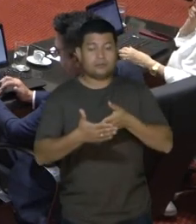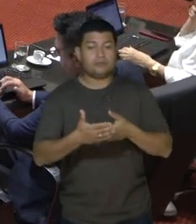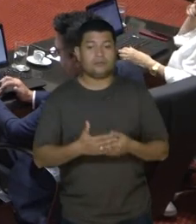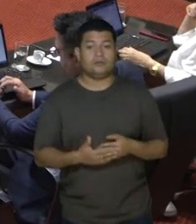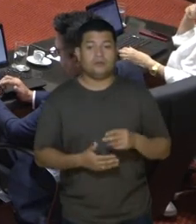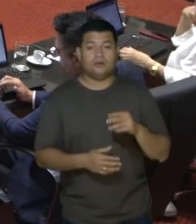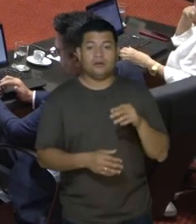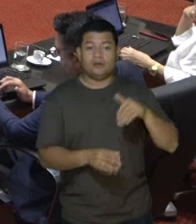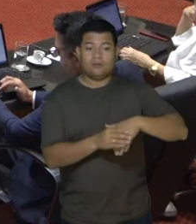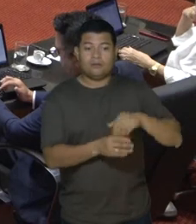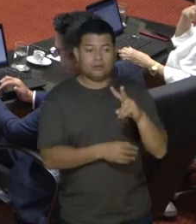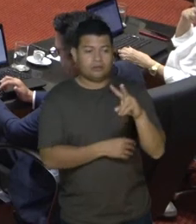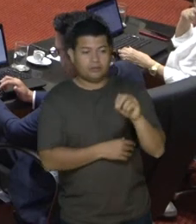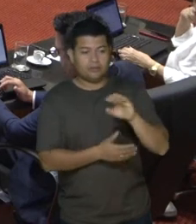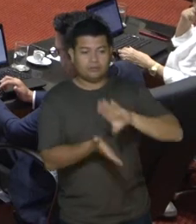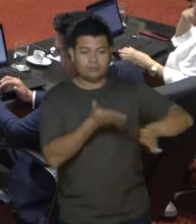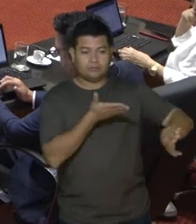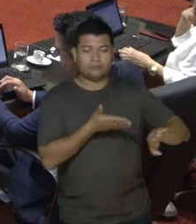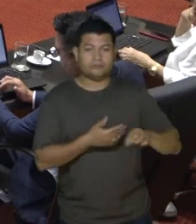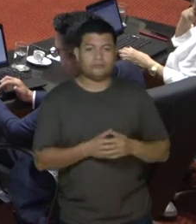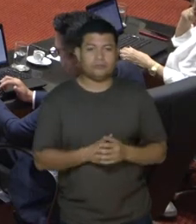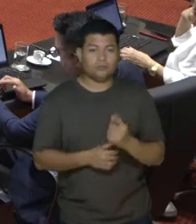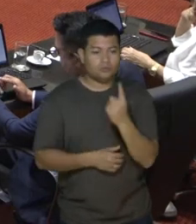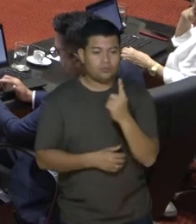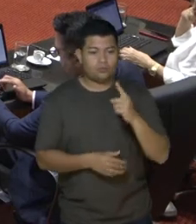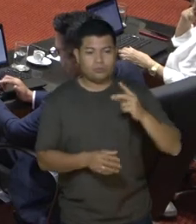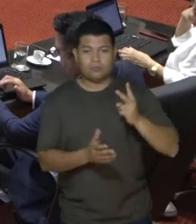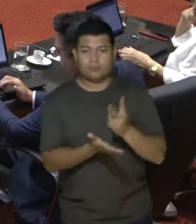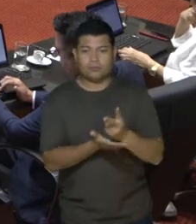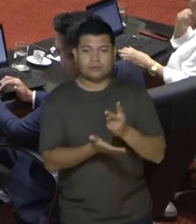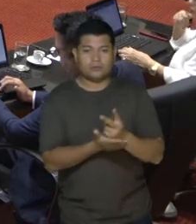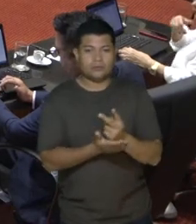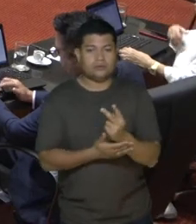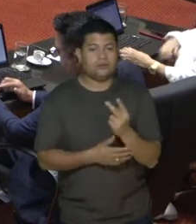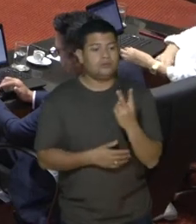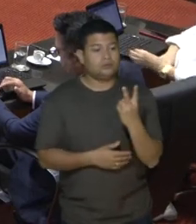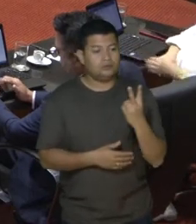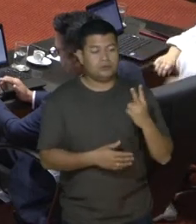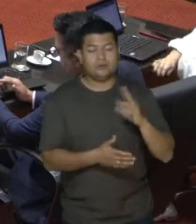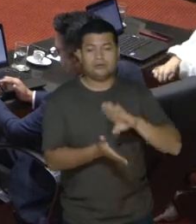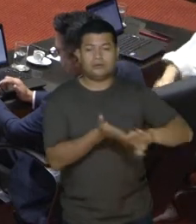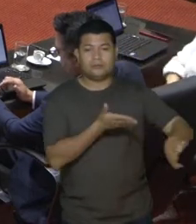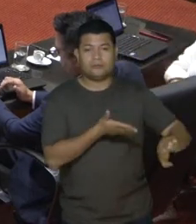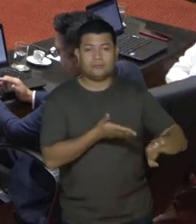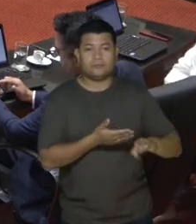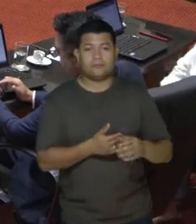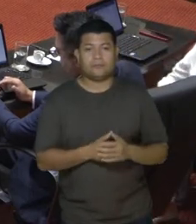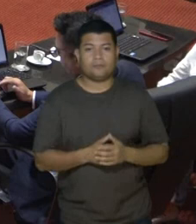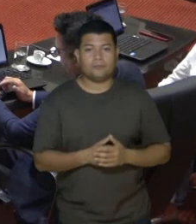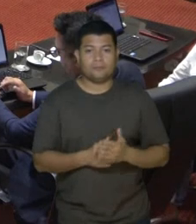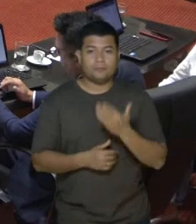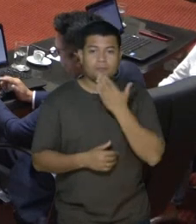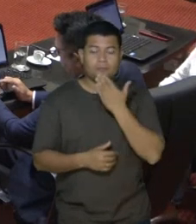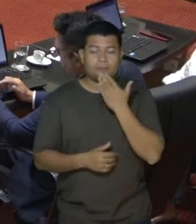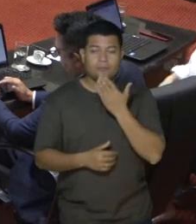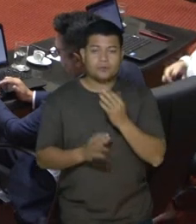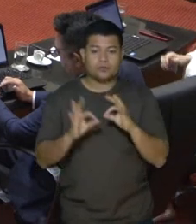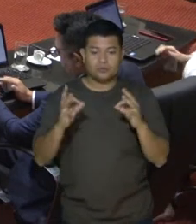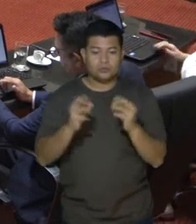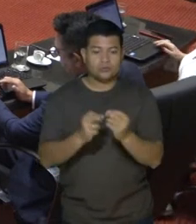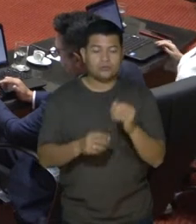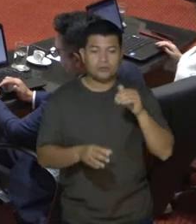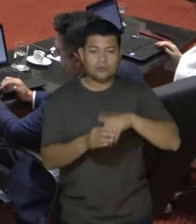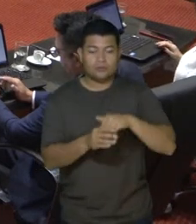rejeita. Um mantém, dois rejeita. Peço o voto 2. Para